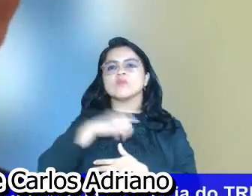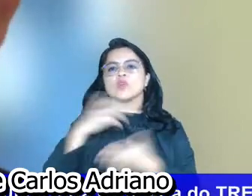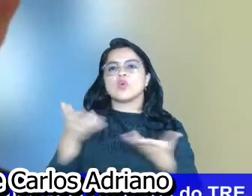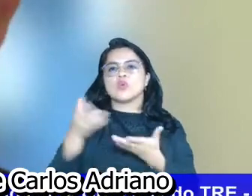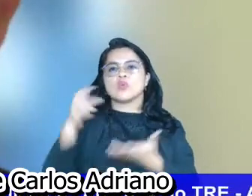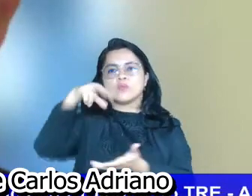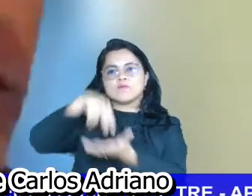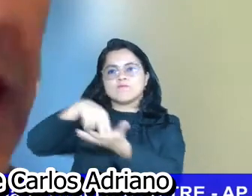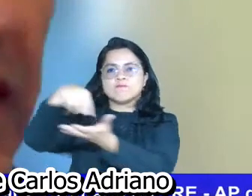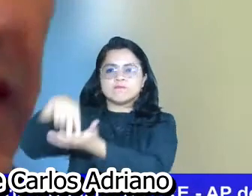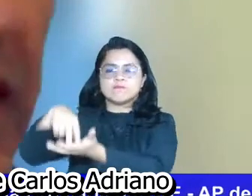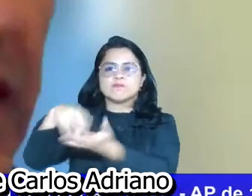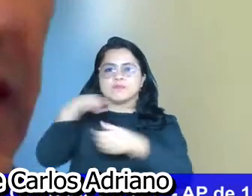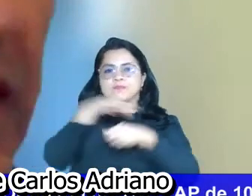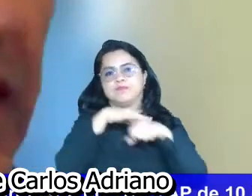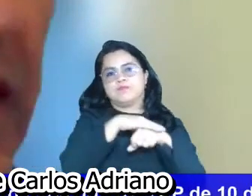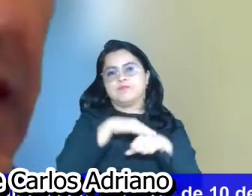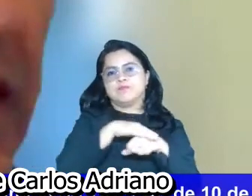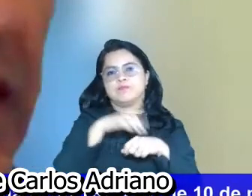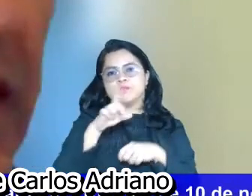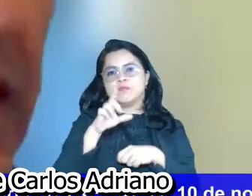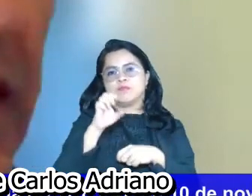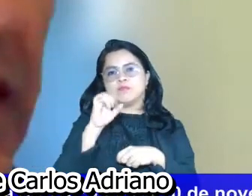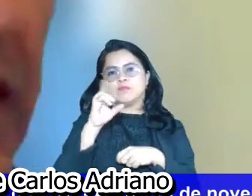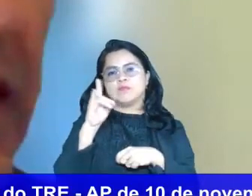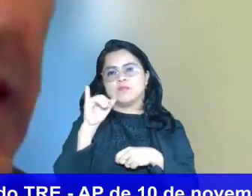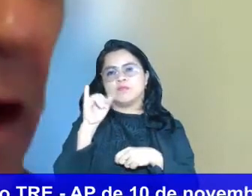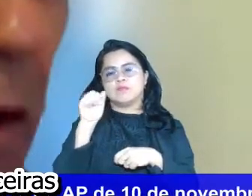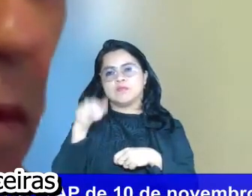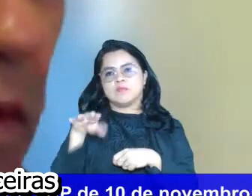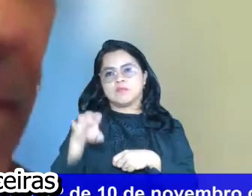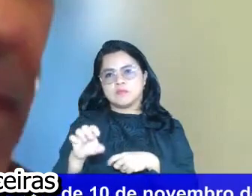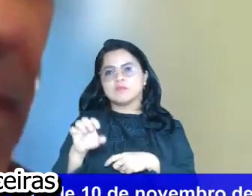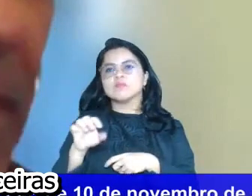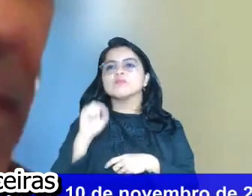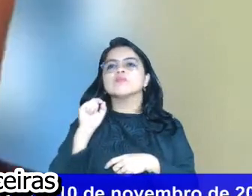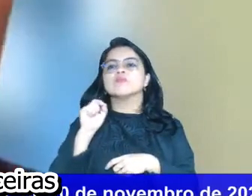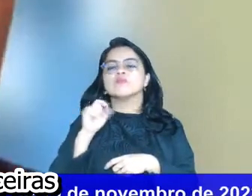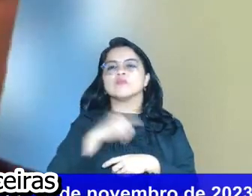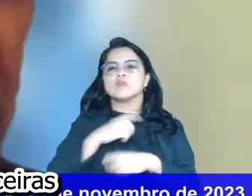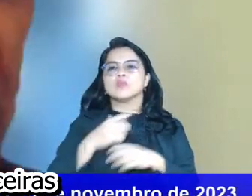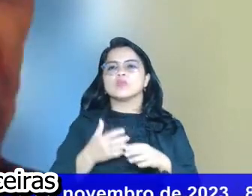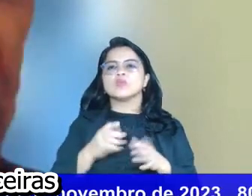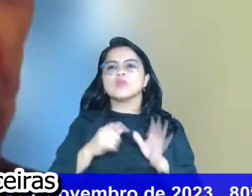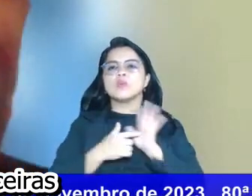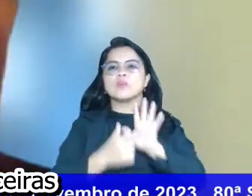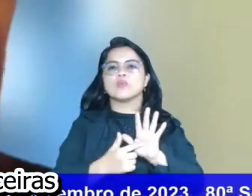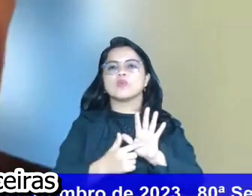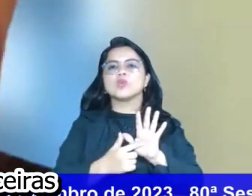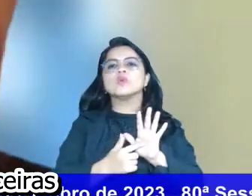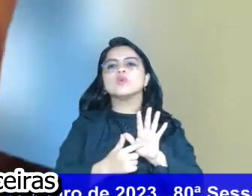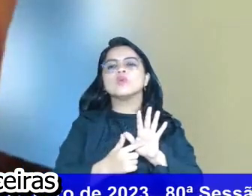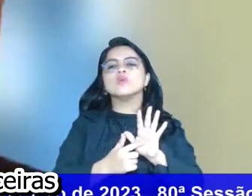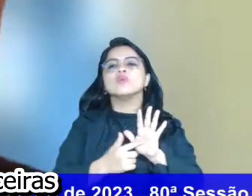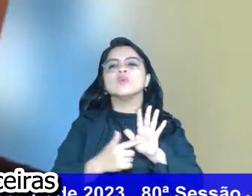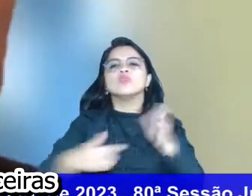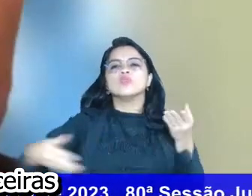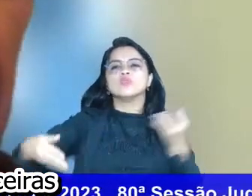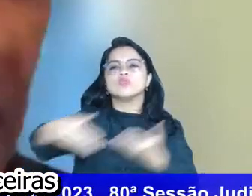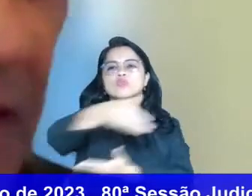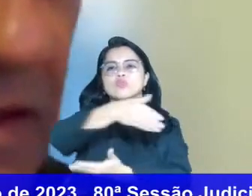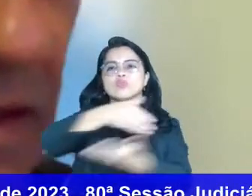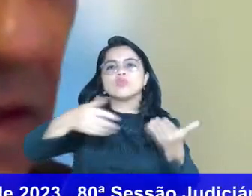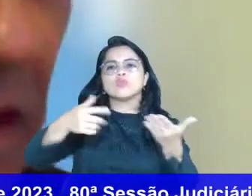representados. Nos diálogos entre Leidiane e Carlos Adriano, são mencionadas aquelas